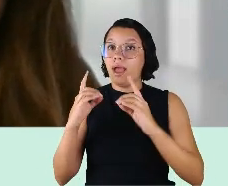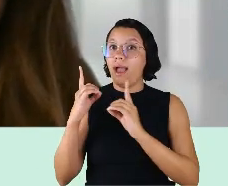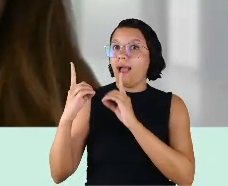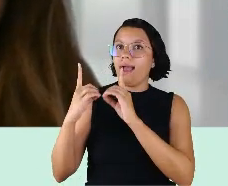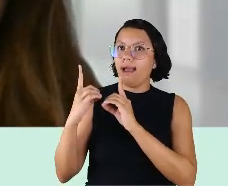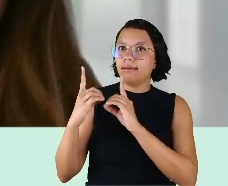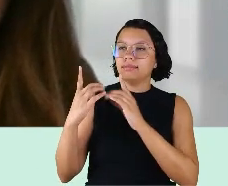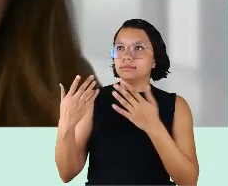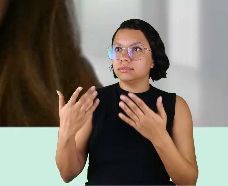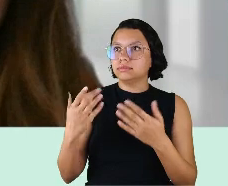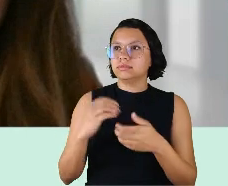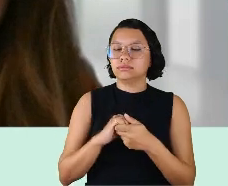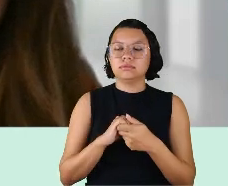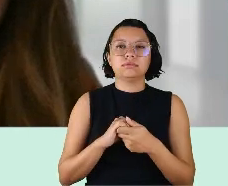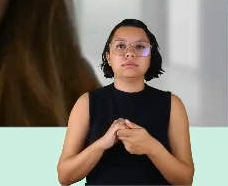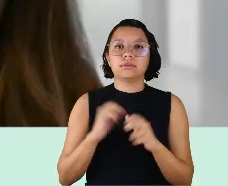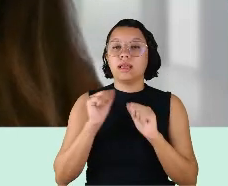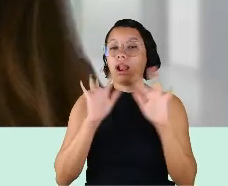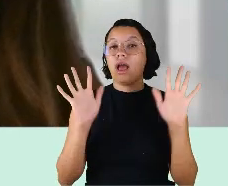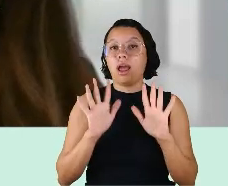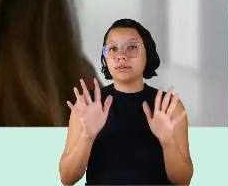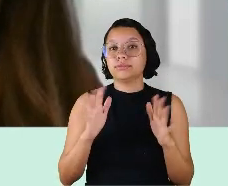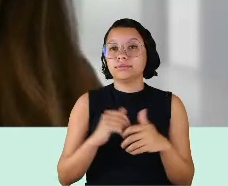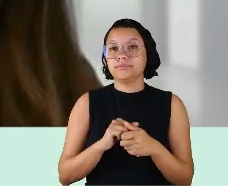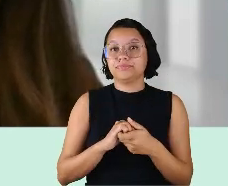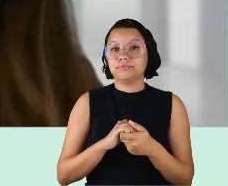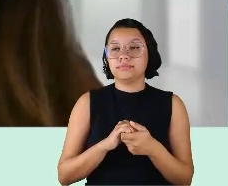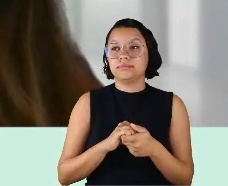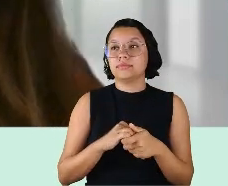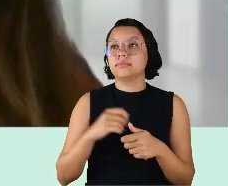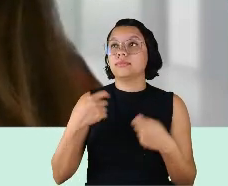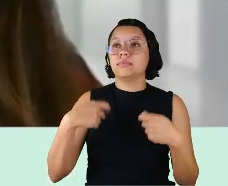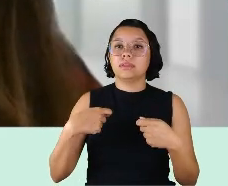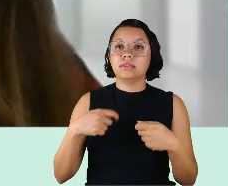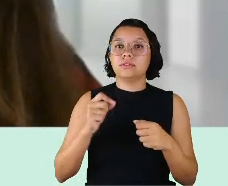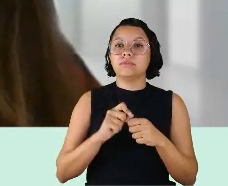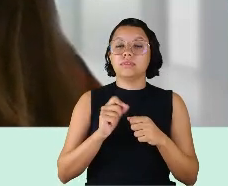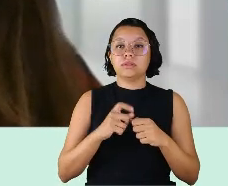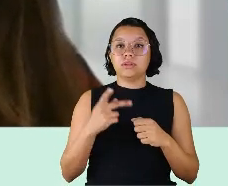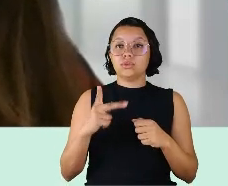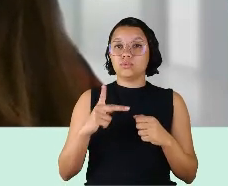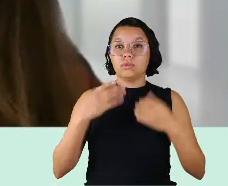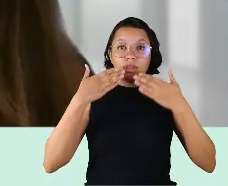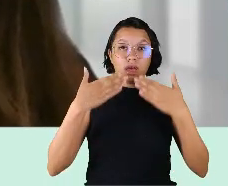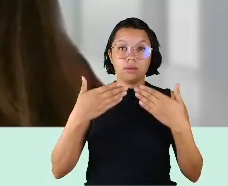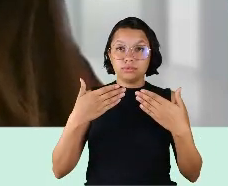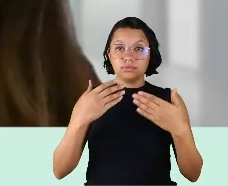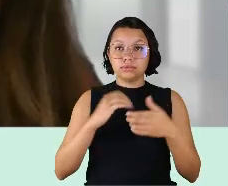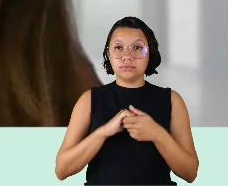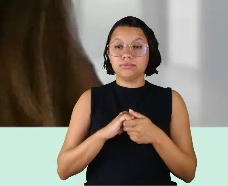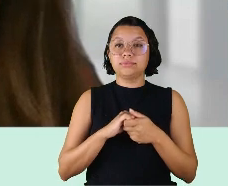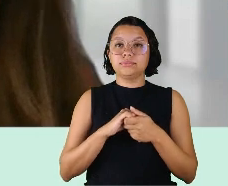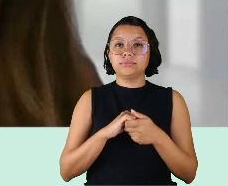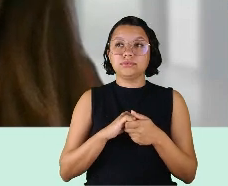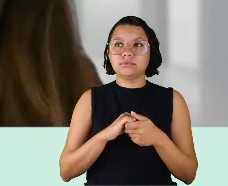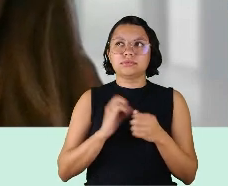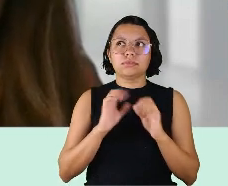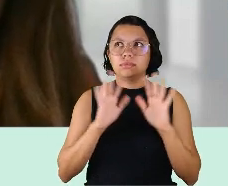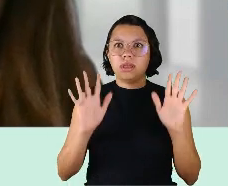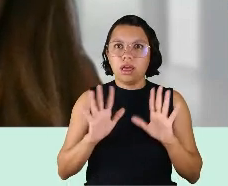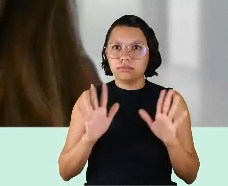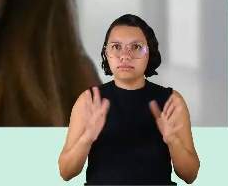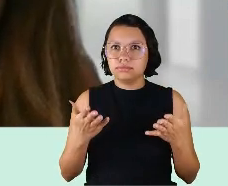atender, evidente, né? Bom, ele tem que fazer as suas audiências.